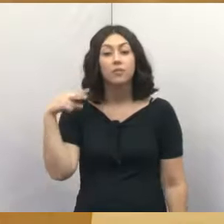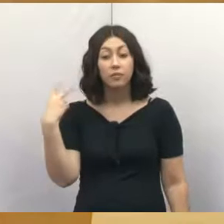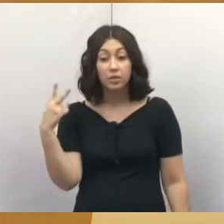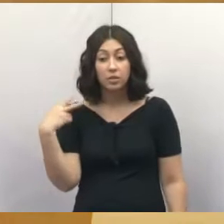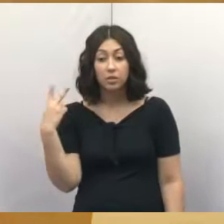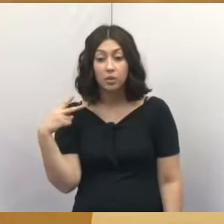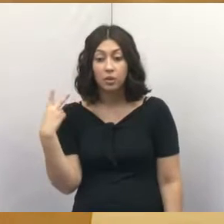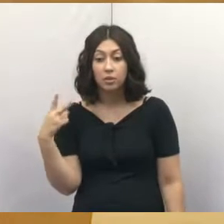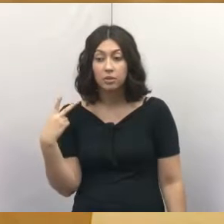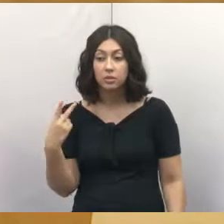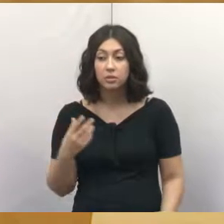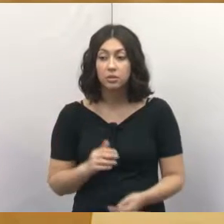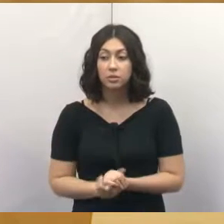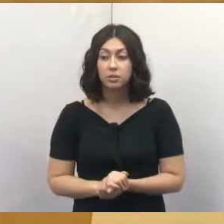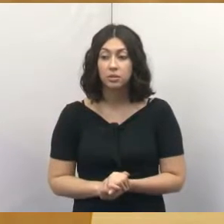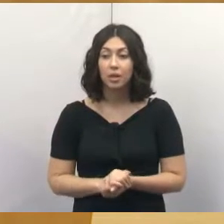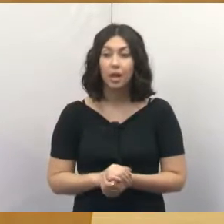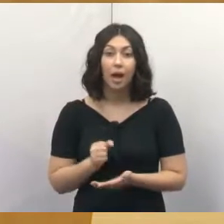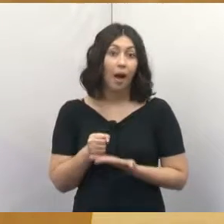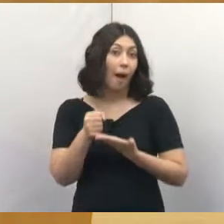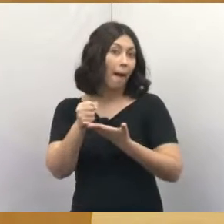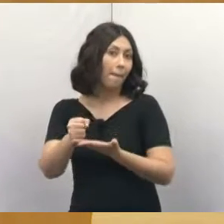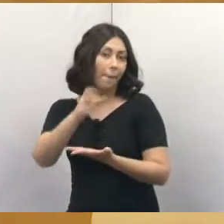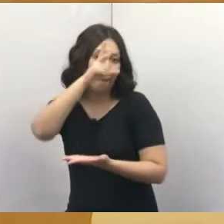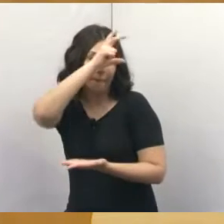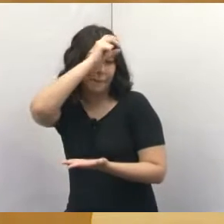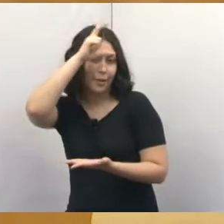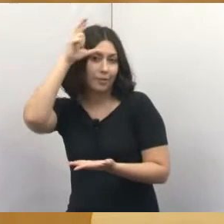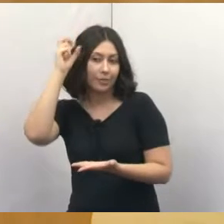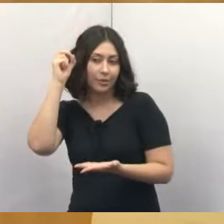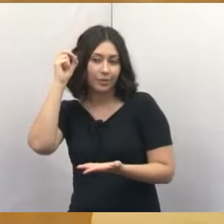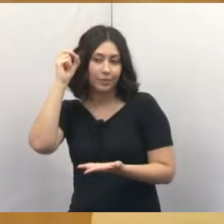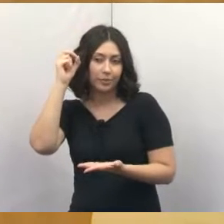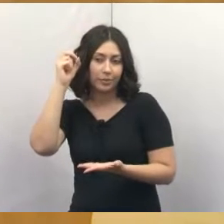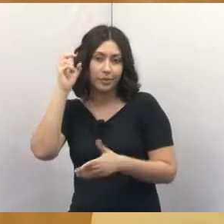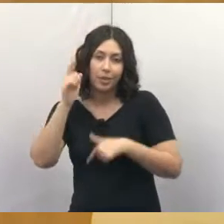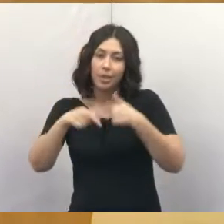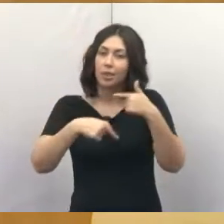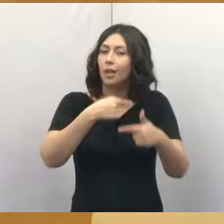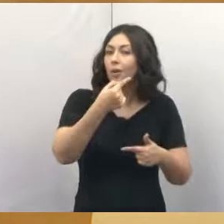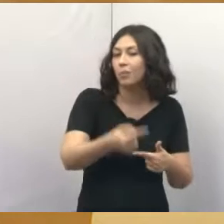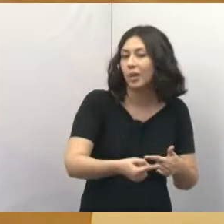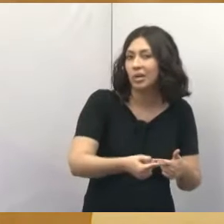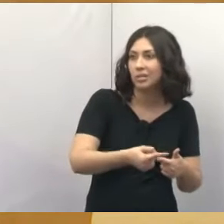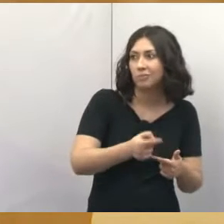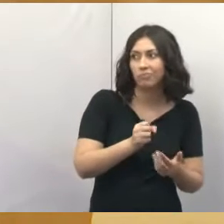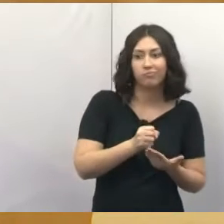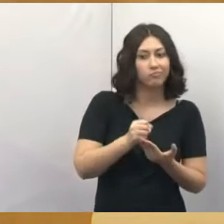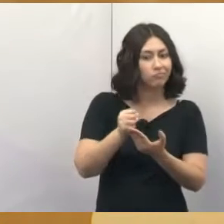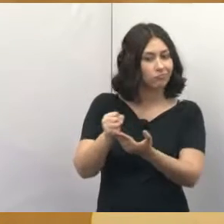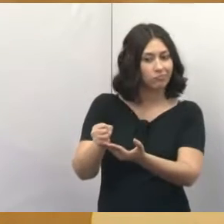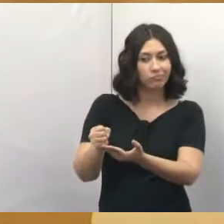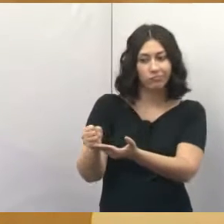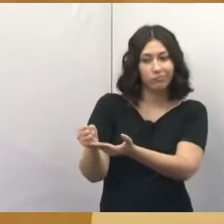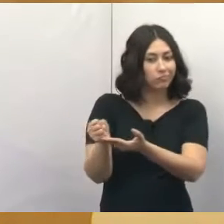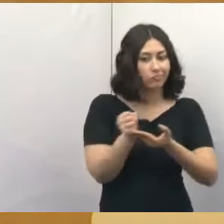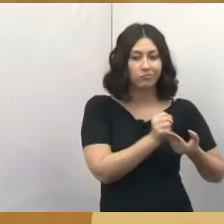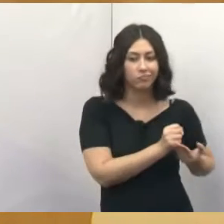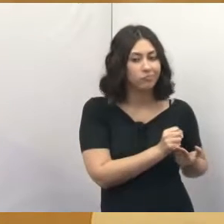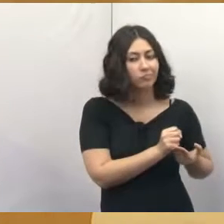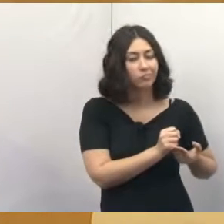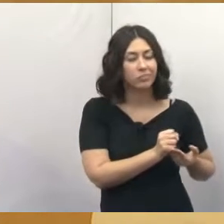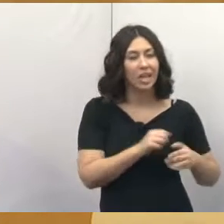vereadores, por hora apoiar o prefeito, e por hora não apoiar, às vezes vai